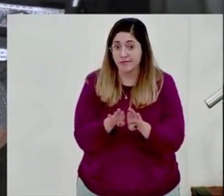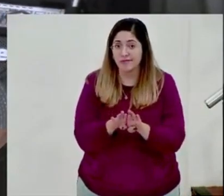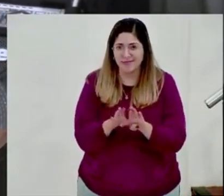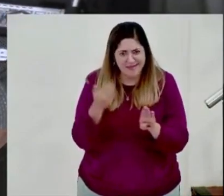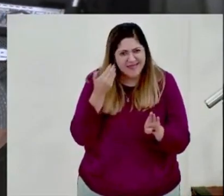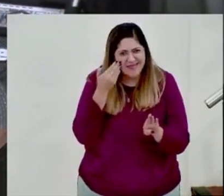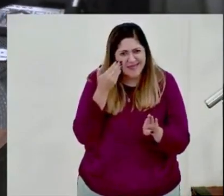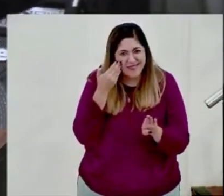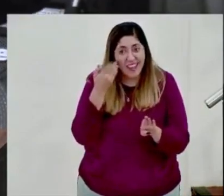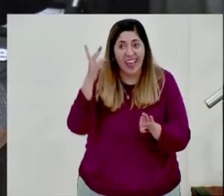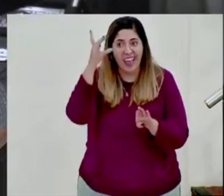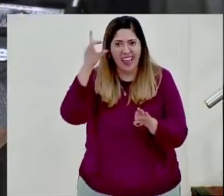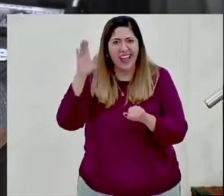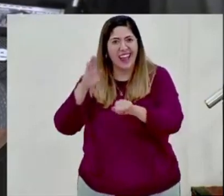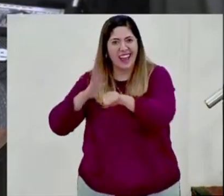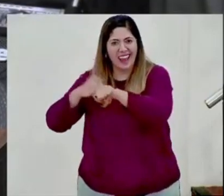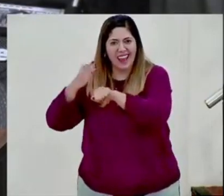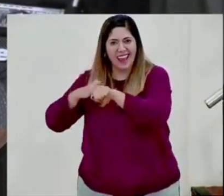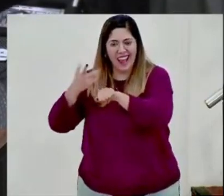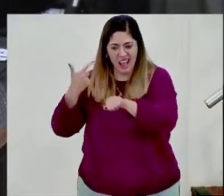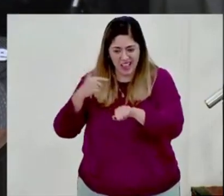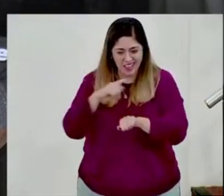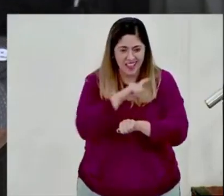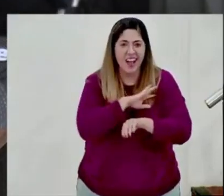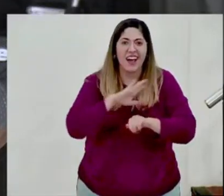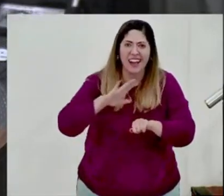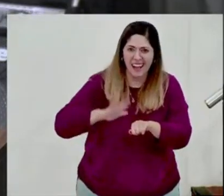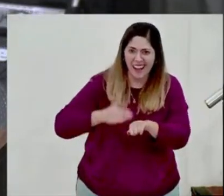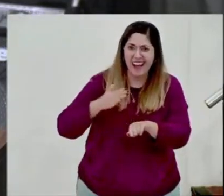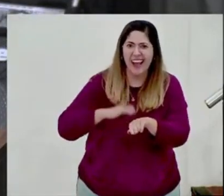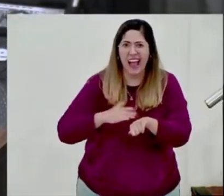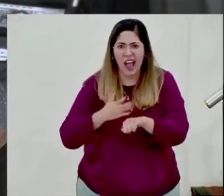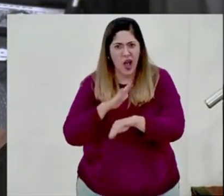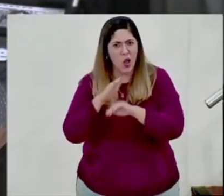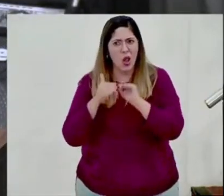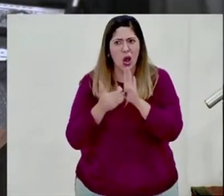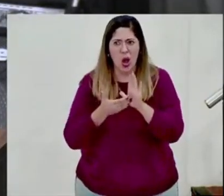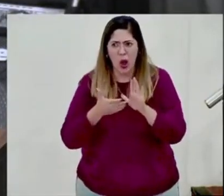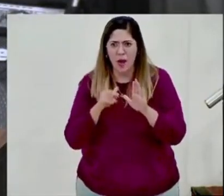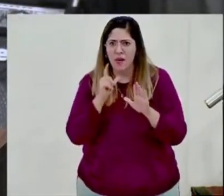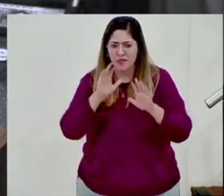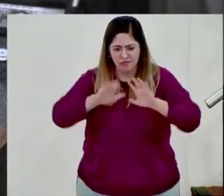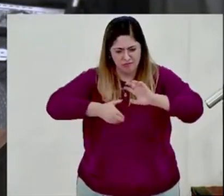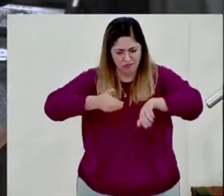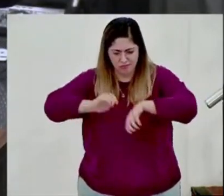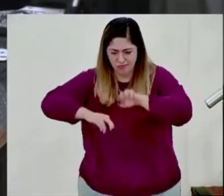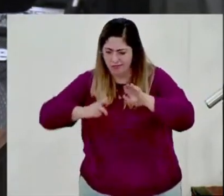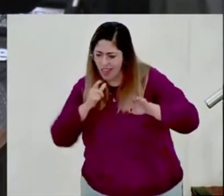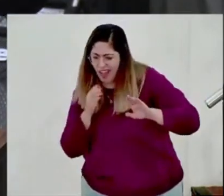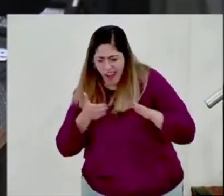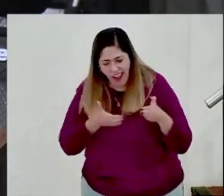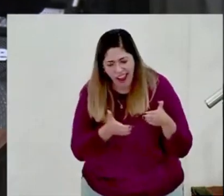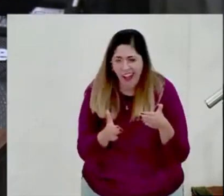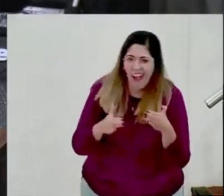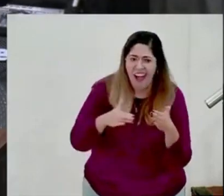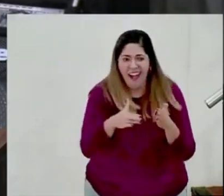túnel, construiu o muro, falou com o povo, firmou as promessas, fez escudo e